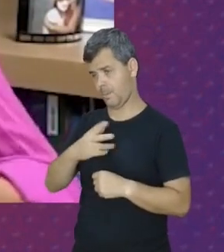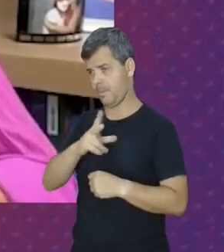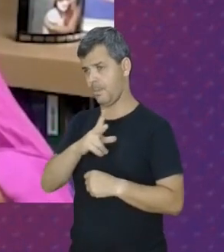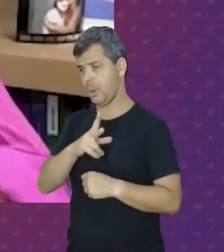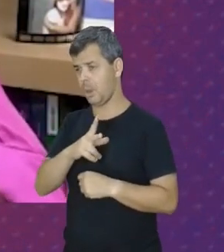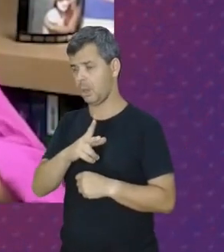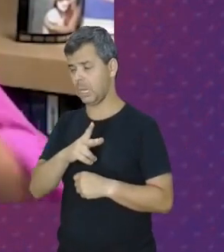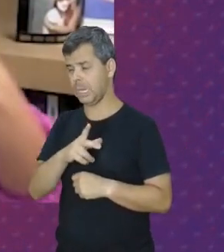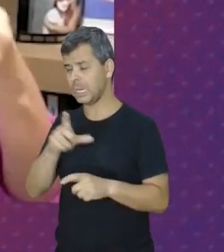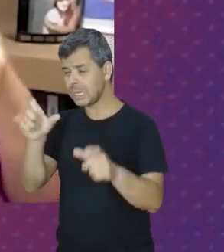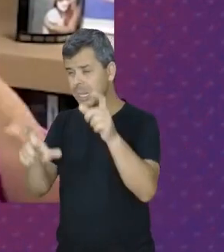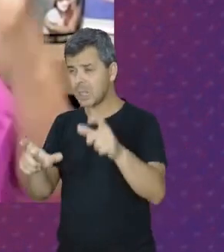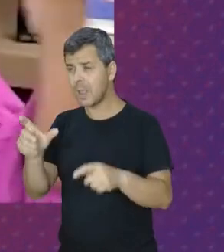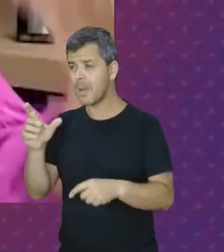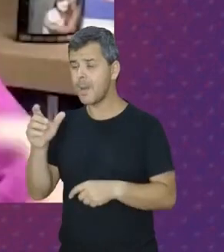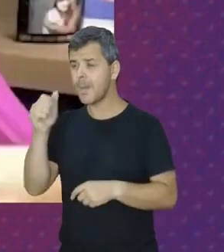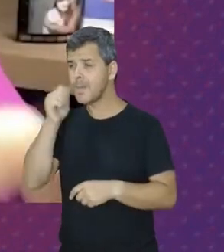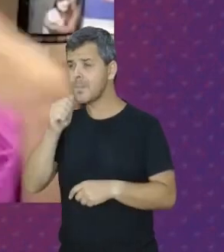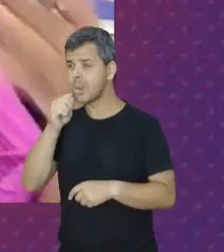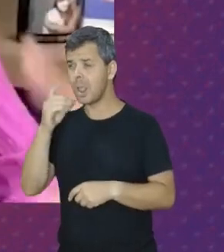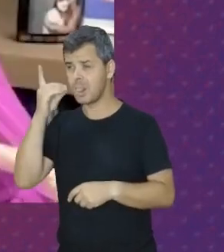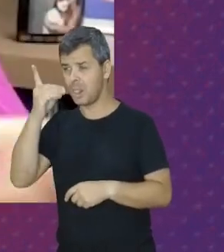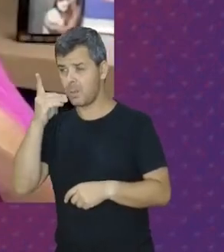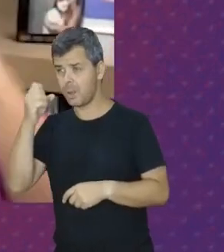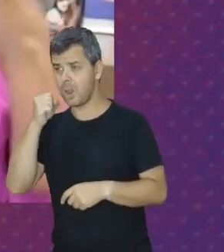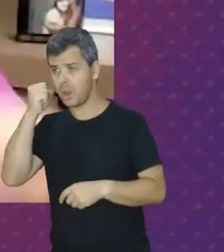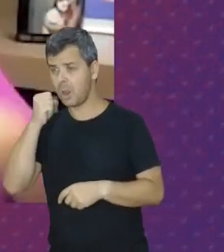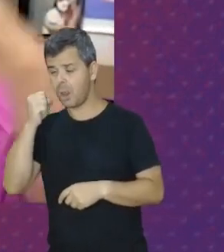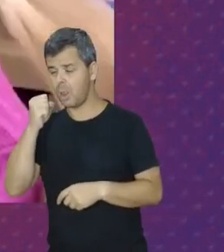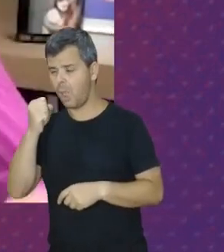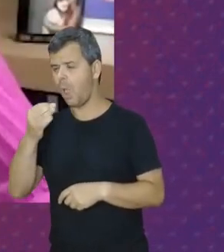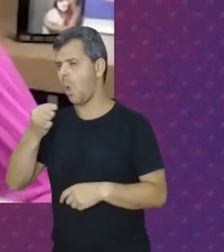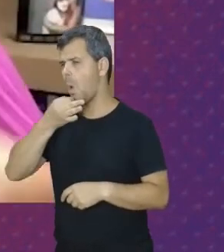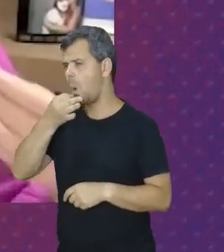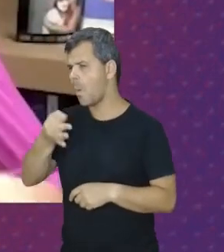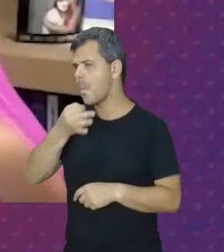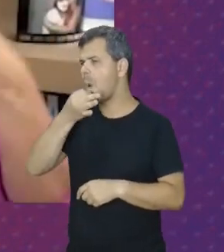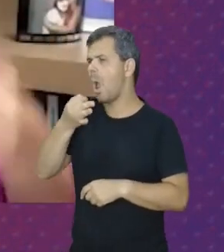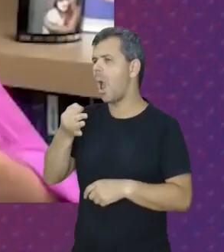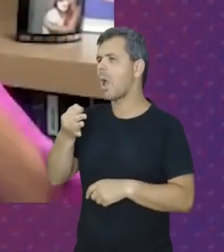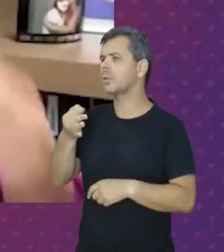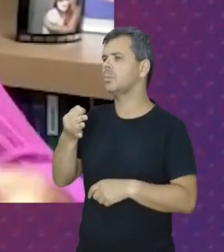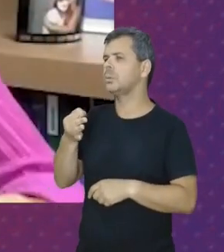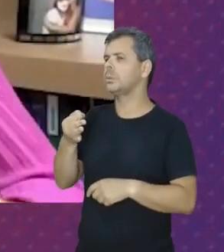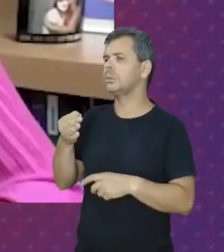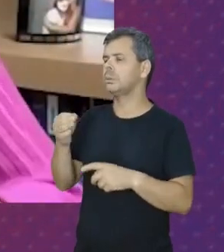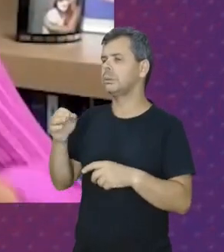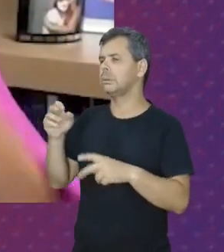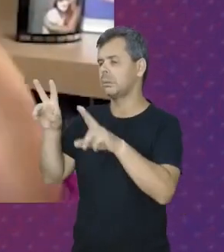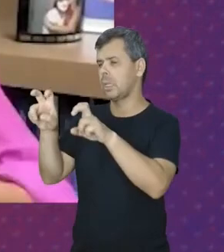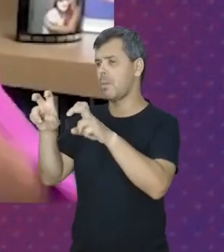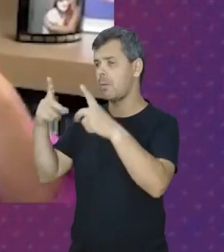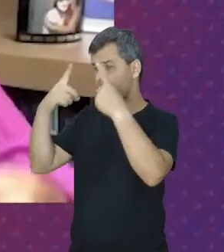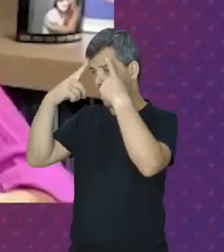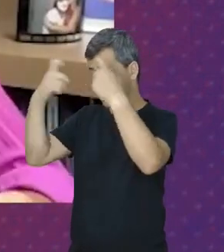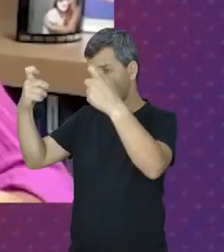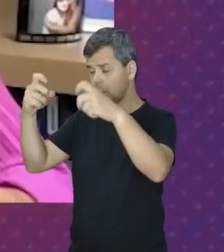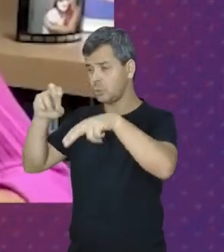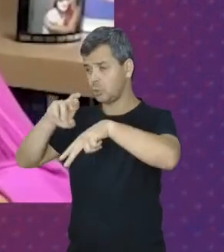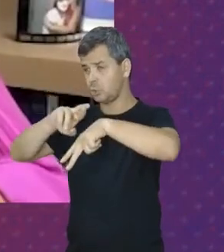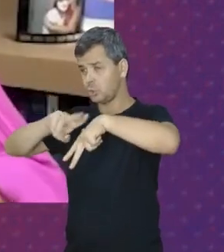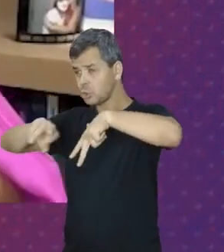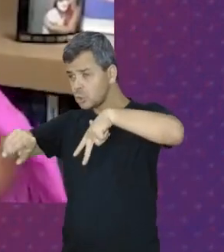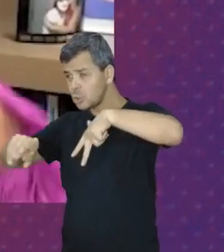mulher parlamentar que pudesse se dispor a falar sobre o tema de violência política de gênero, traria para